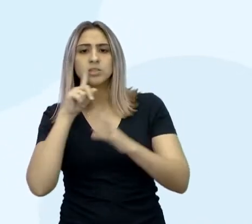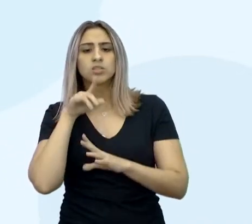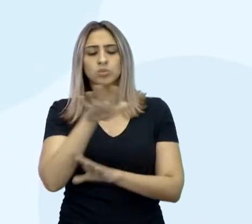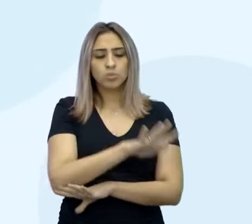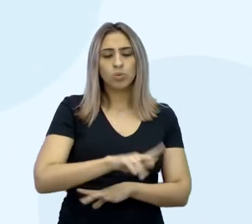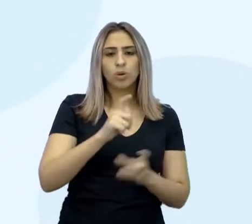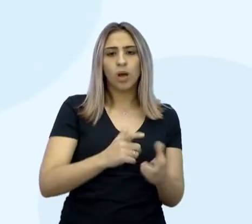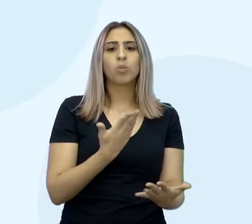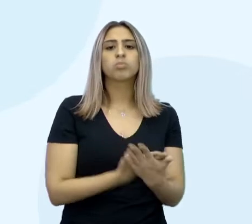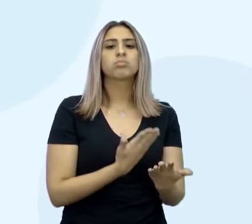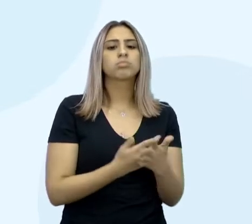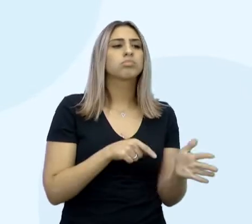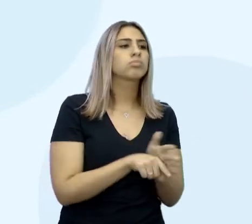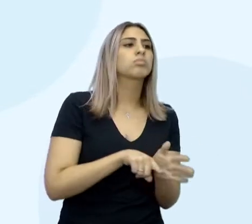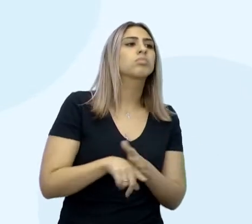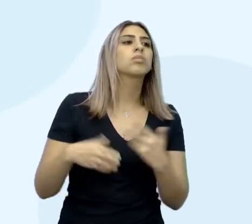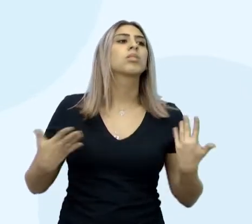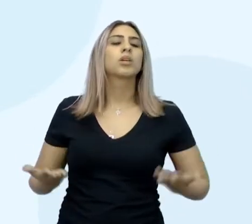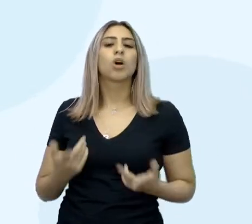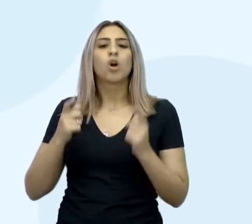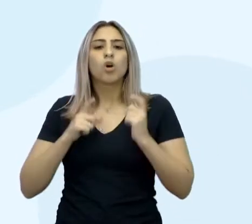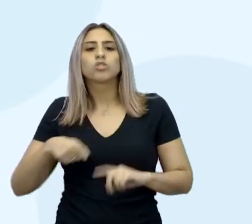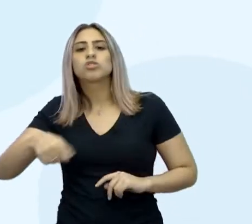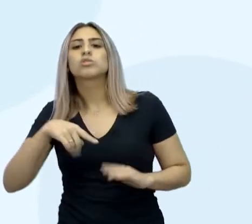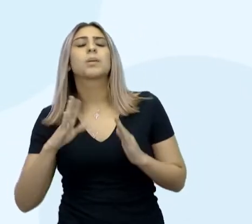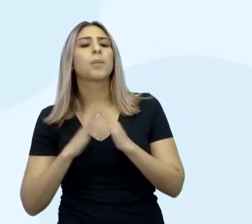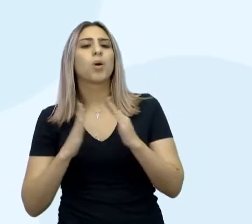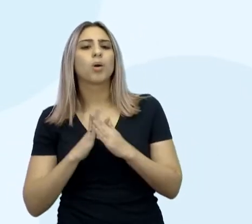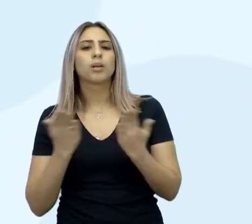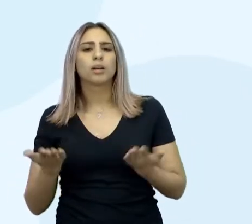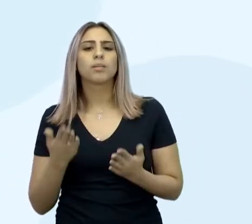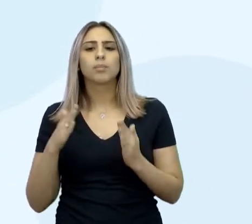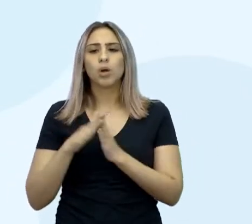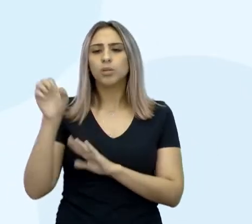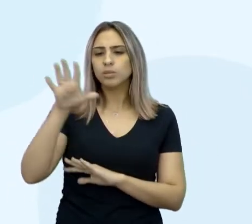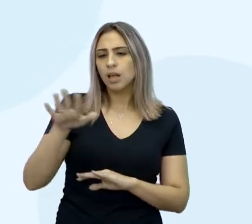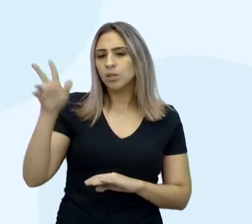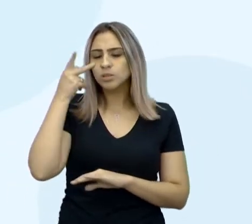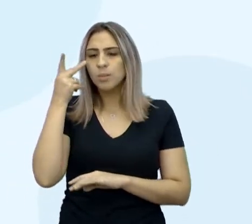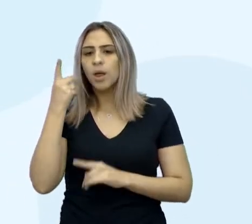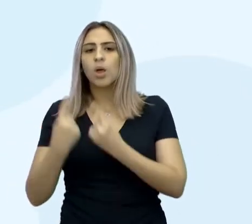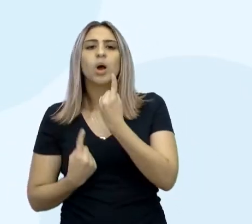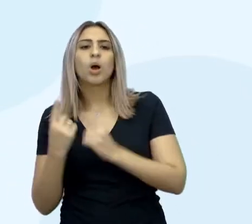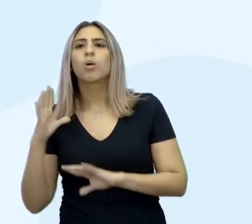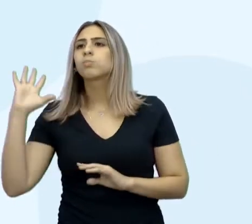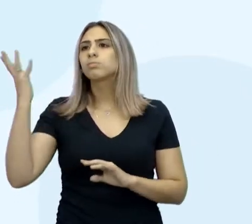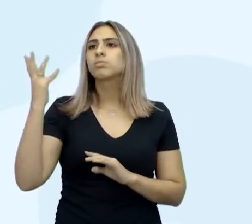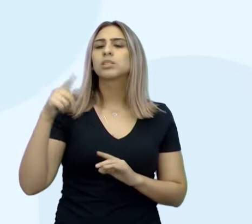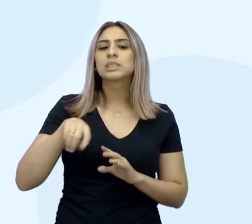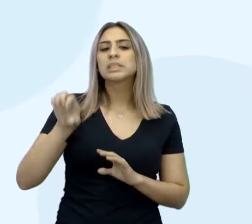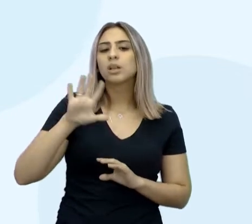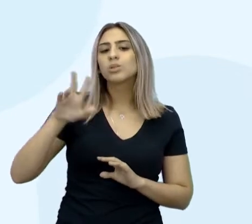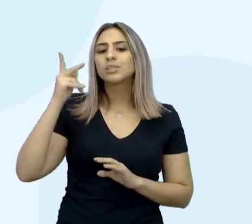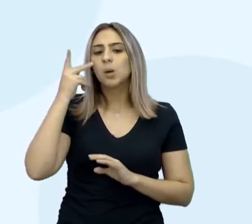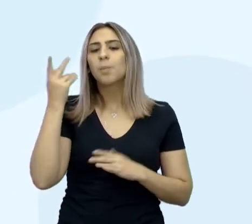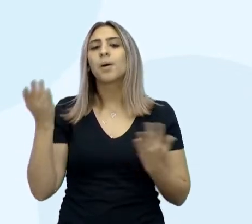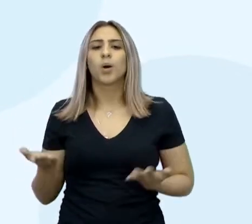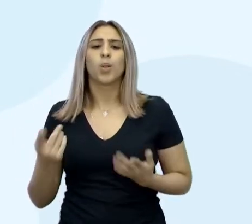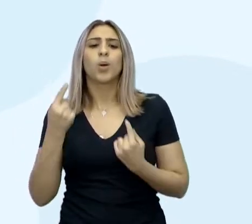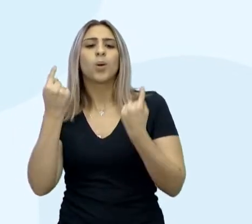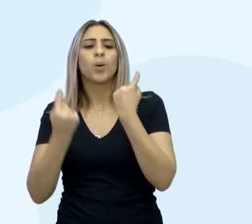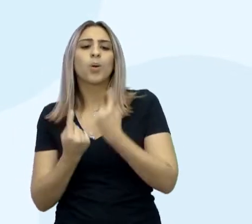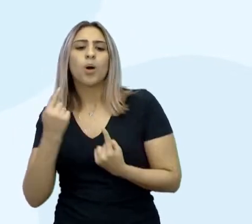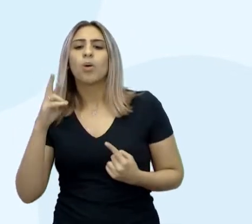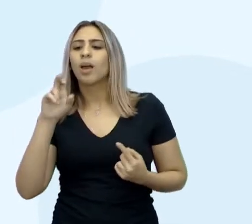da região estudada? Então, onde você mora? Se você mora no estado de São Paulo, qual que é o clima do estado de São Paulo? Como é que é